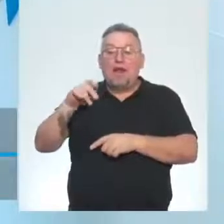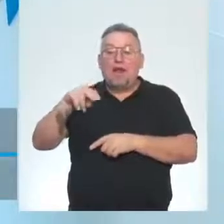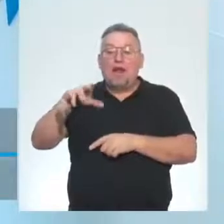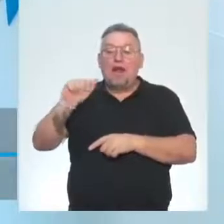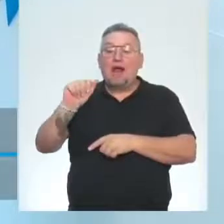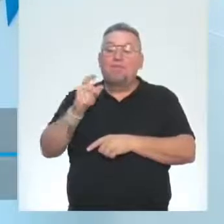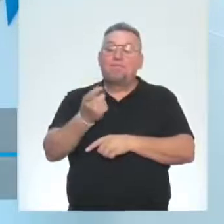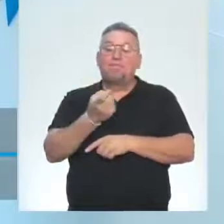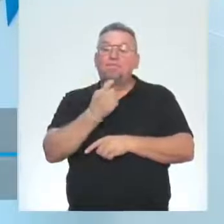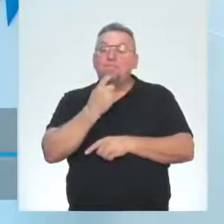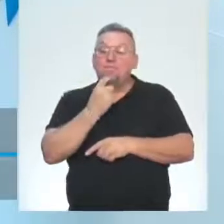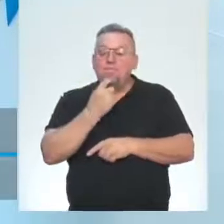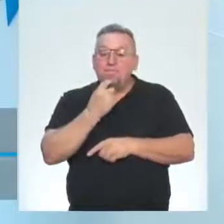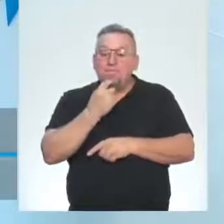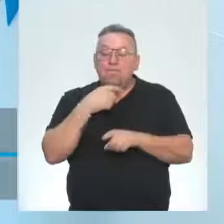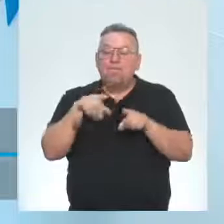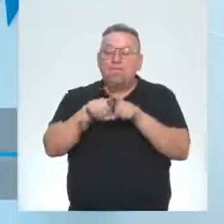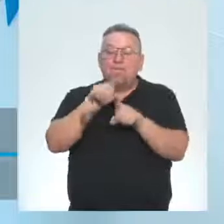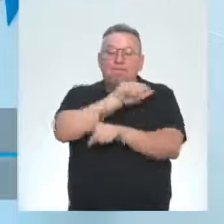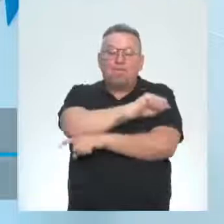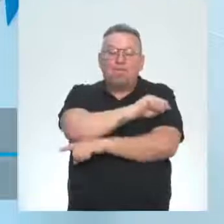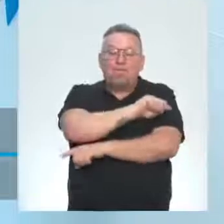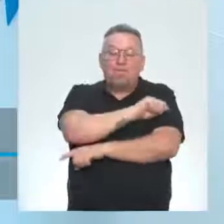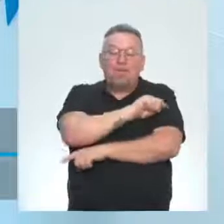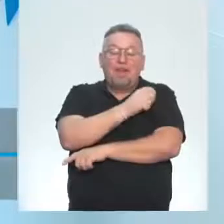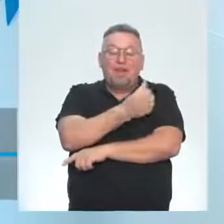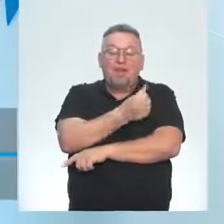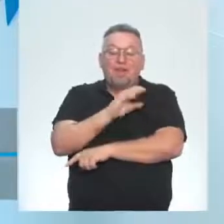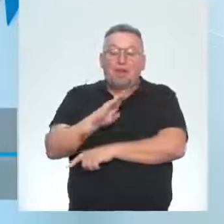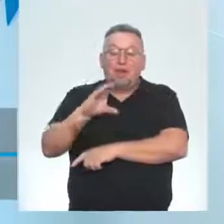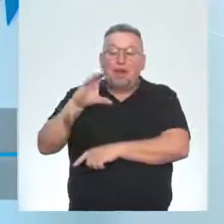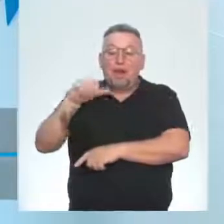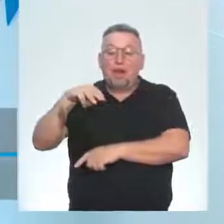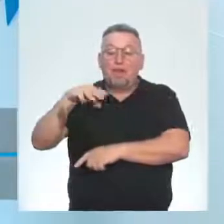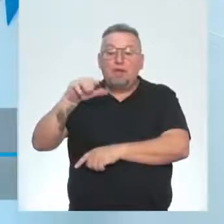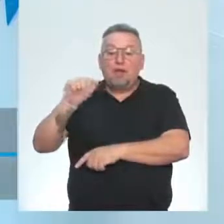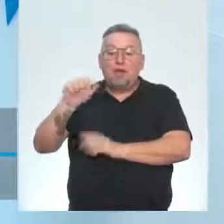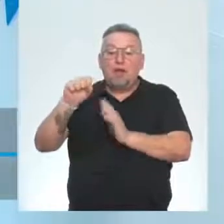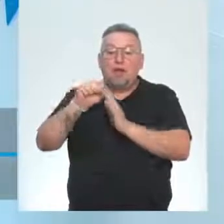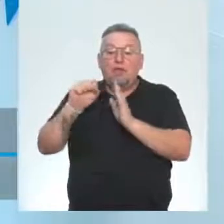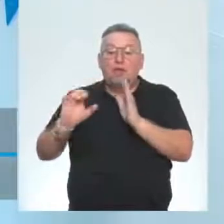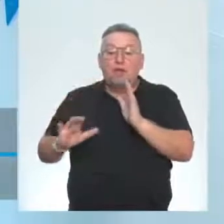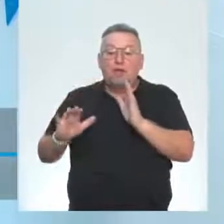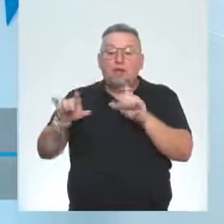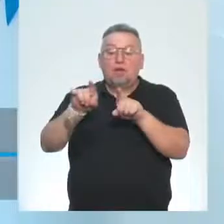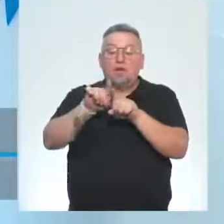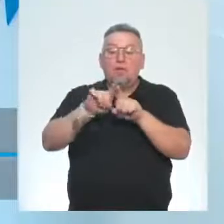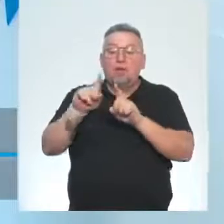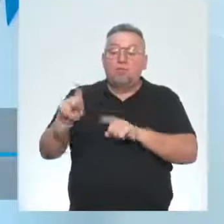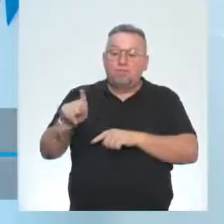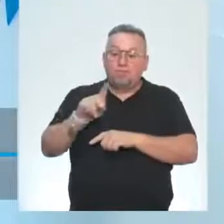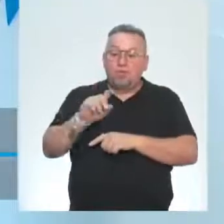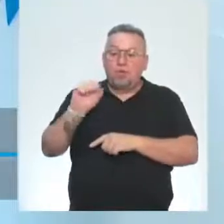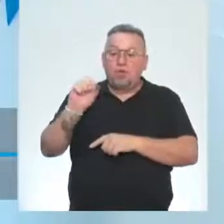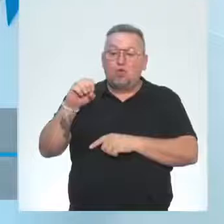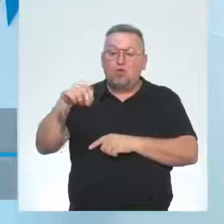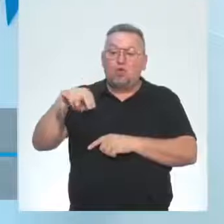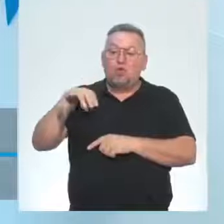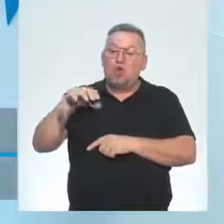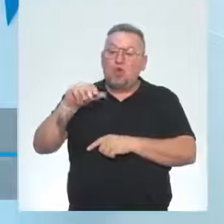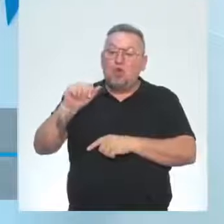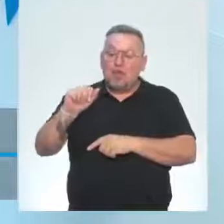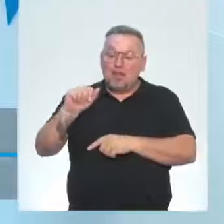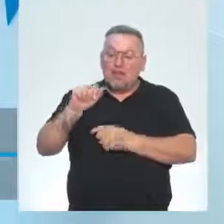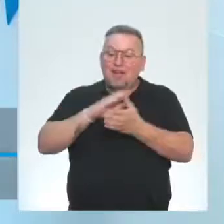Também para a aluna Camila, do 6º B, da Escola Yolanda Bassi, em Suzano. E também para a professora Sônia e todos os alunos